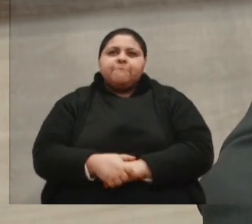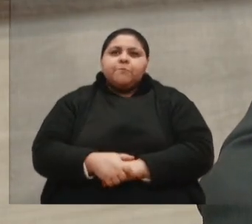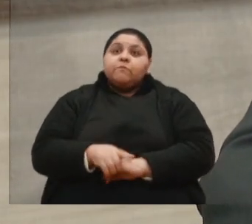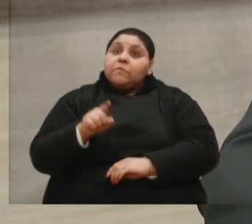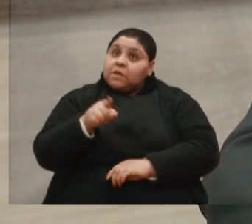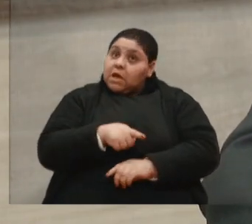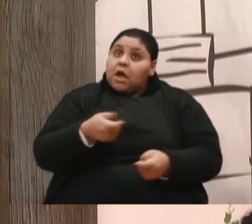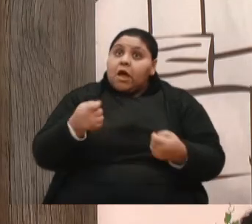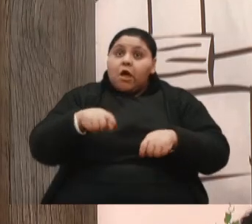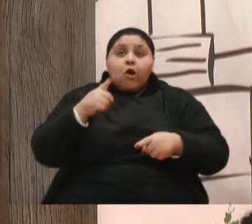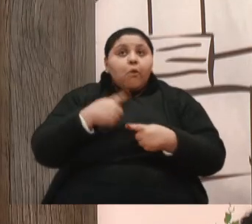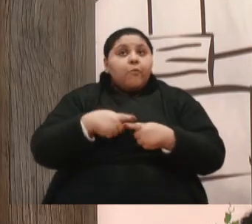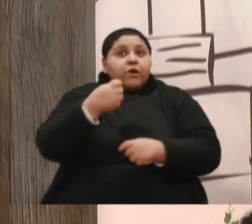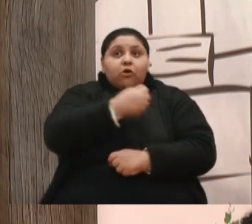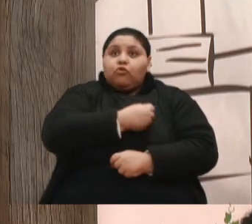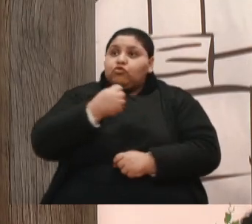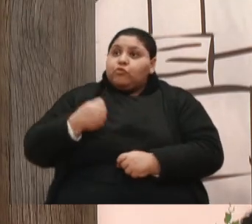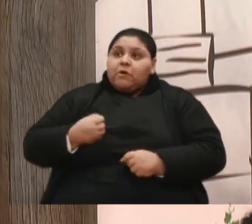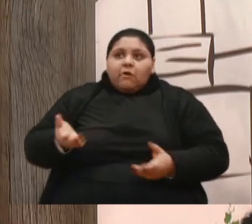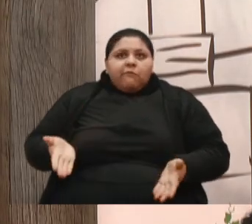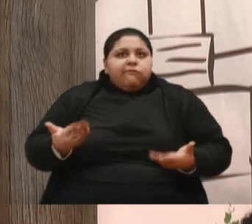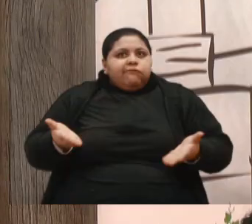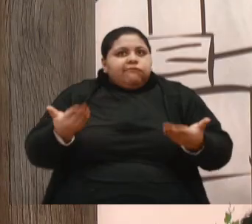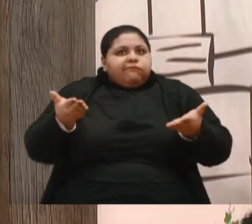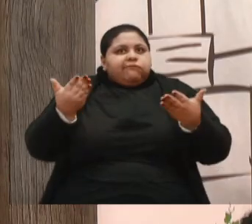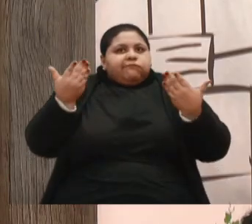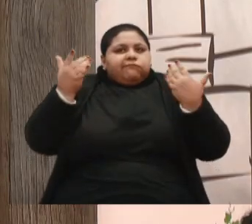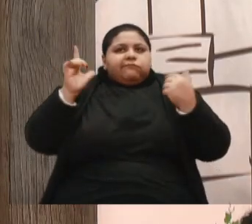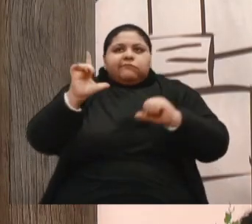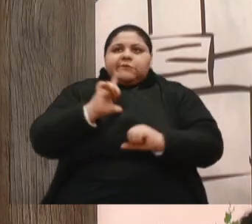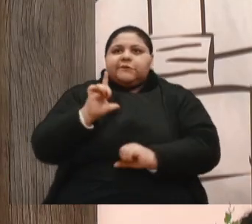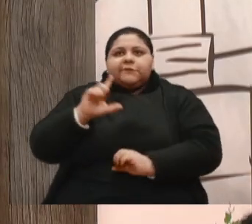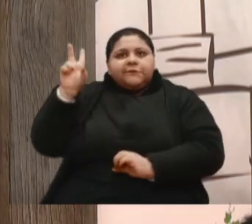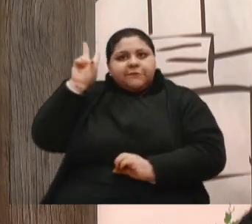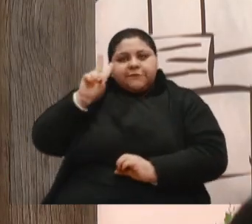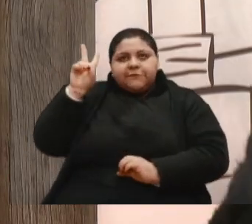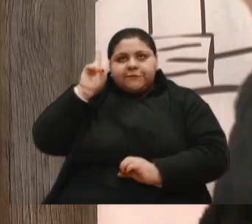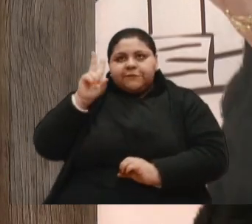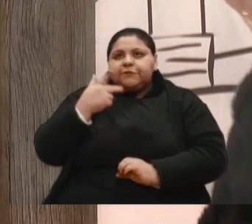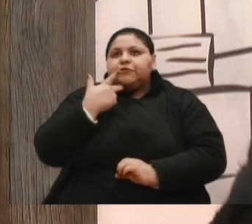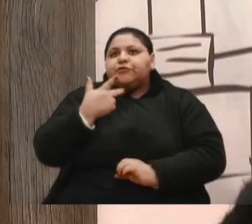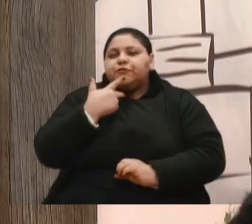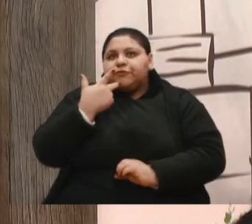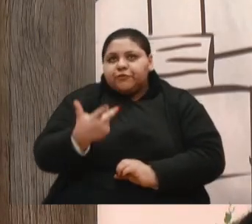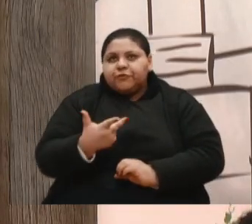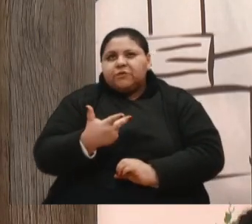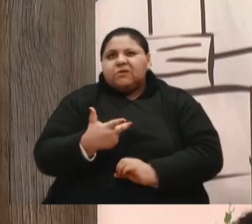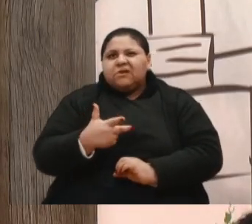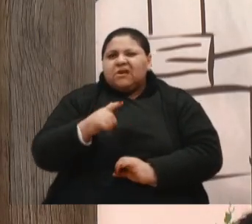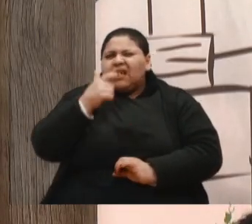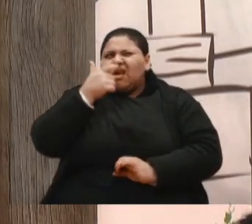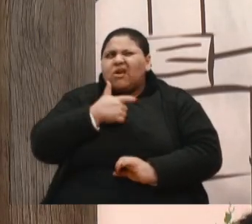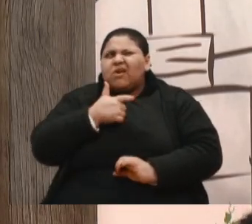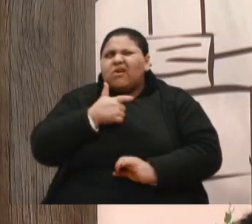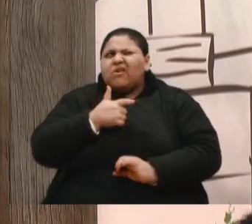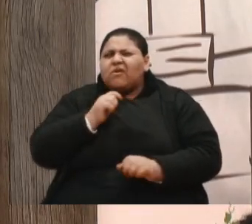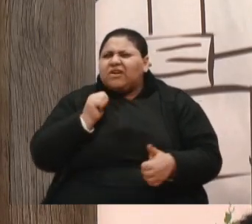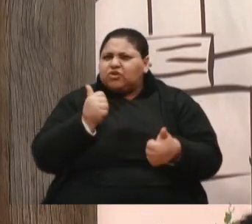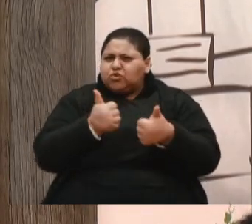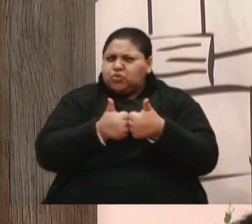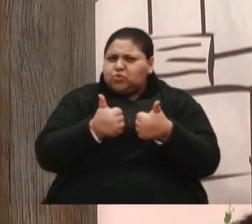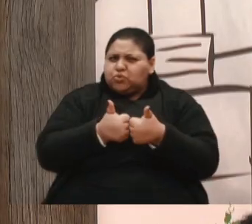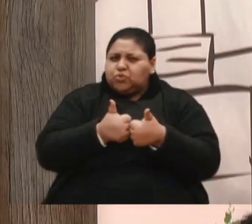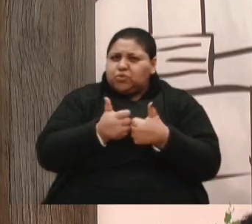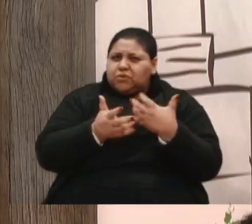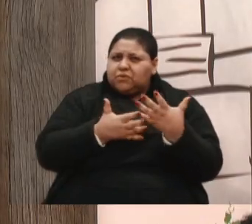E tem sido muito necessário, porque os números são elevadíssimos, né? E a gente tem toda essa história que tu contas ali, deve ter sido, se eu